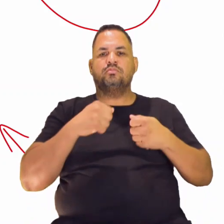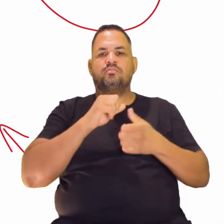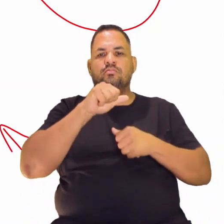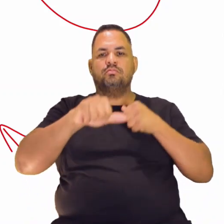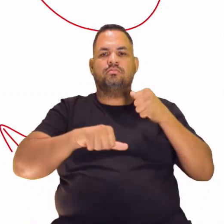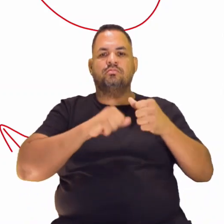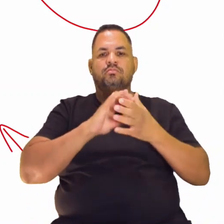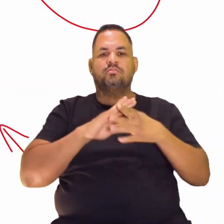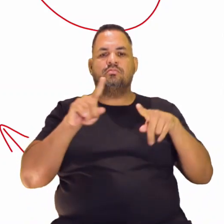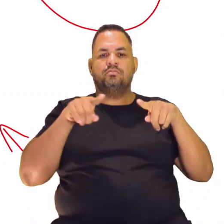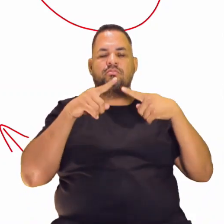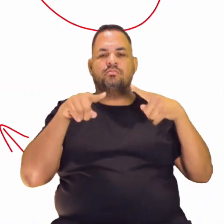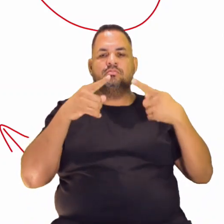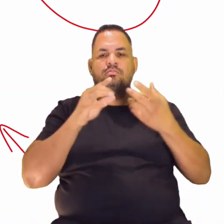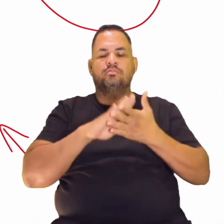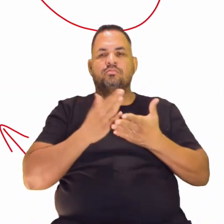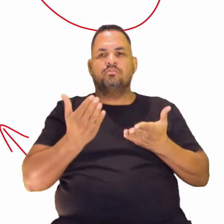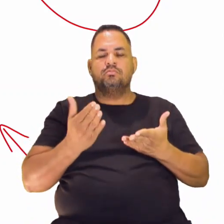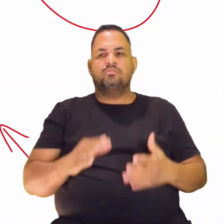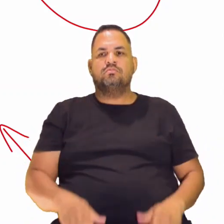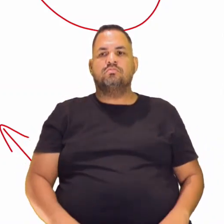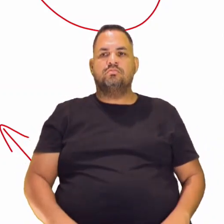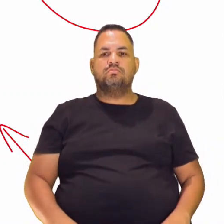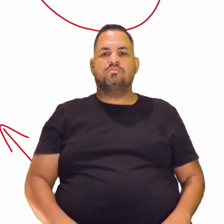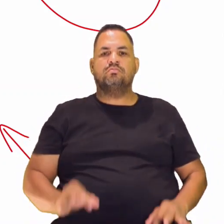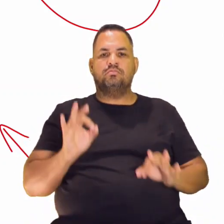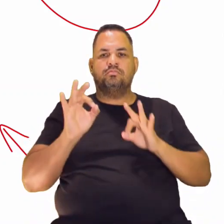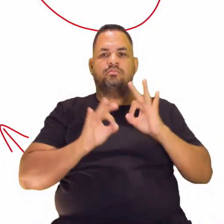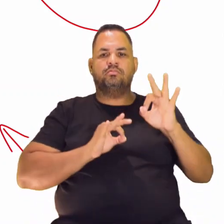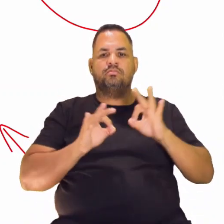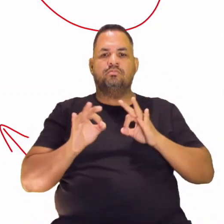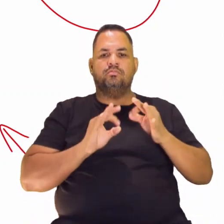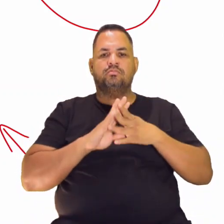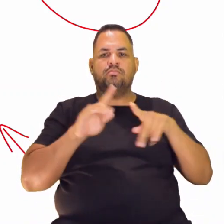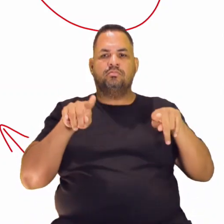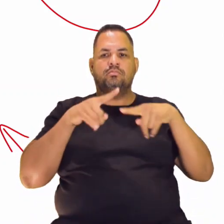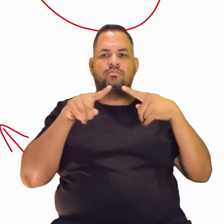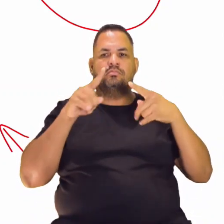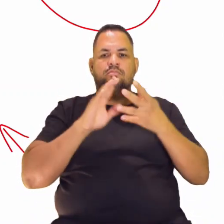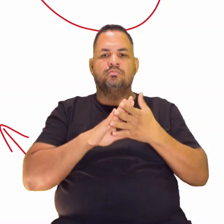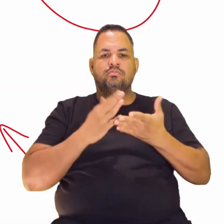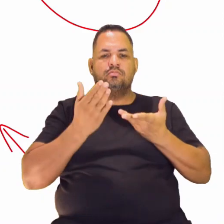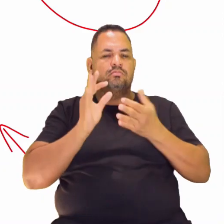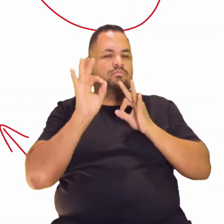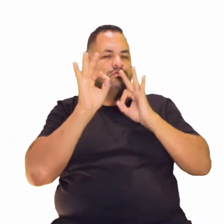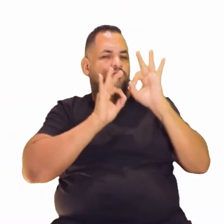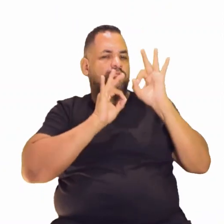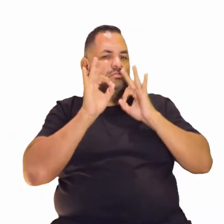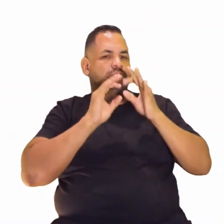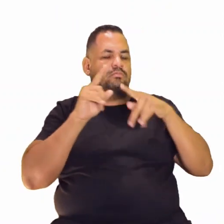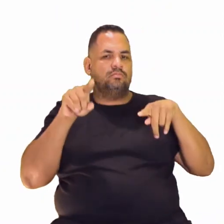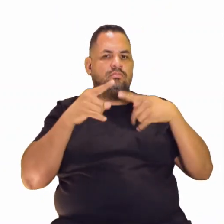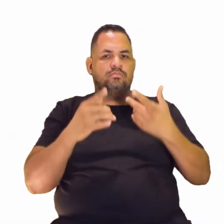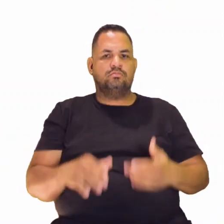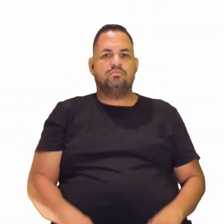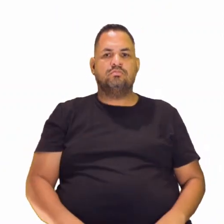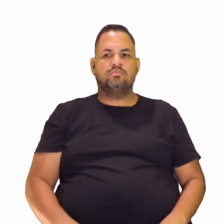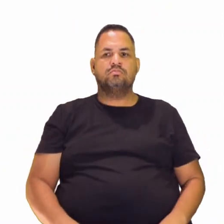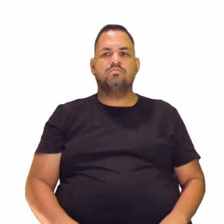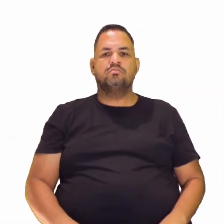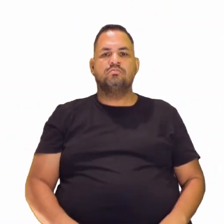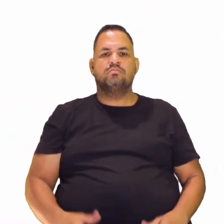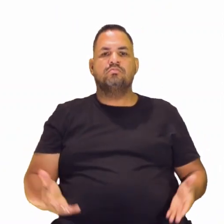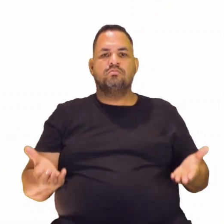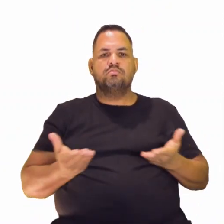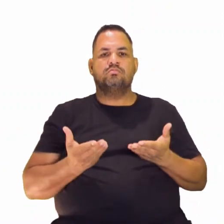transformar em música, se transformar em organização musical, na magia da música. Então,